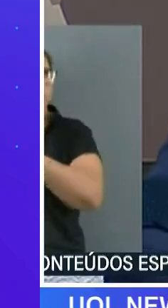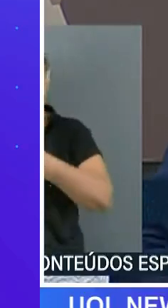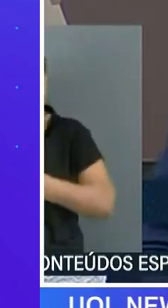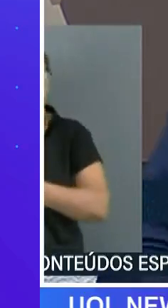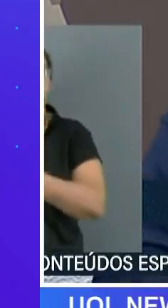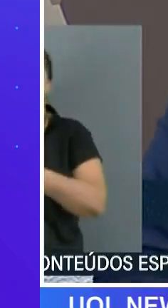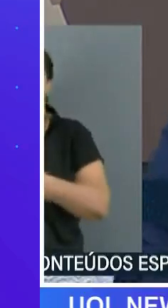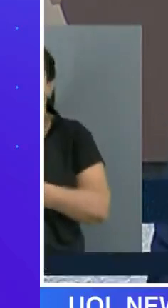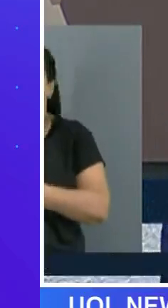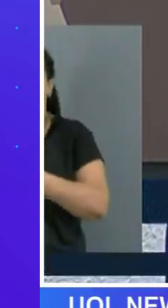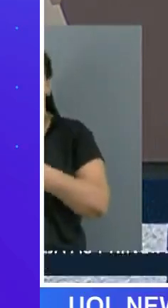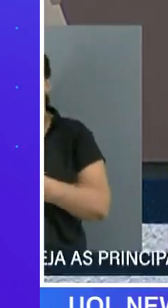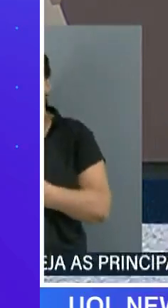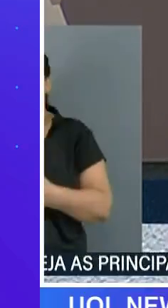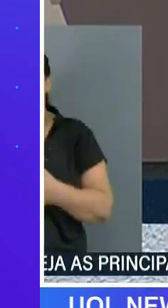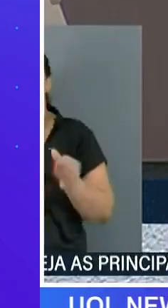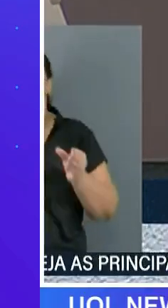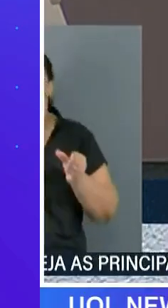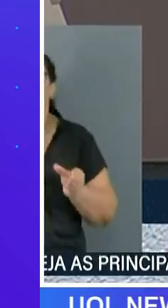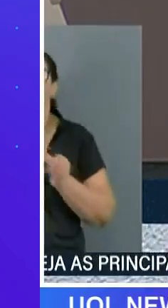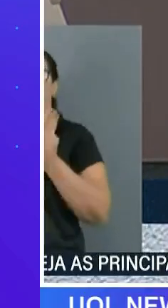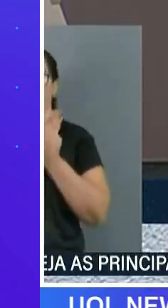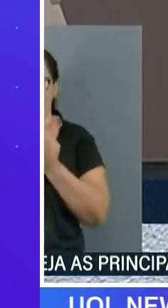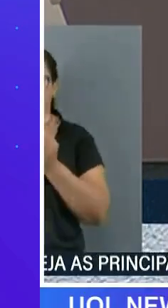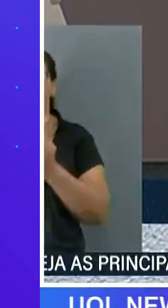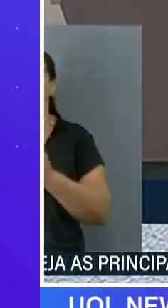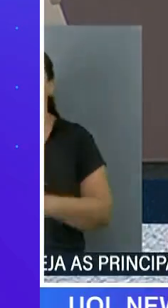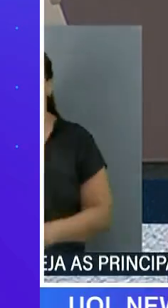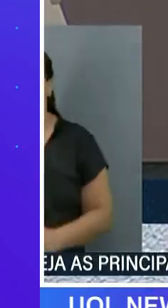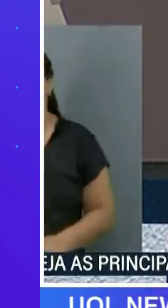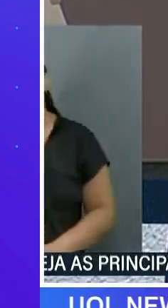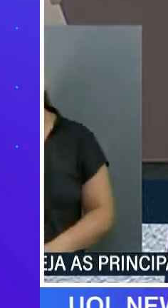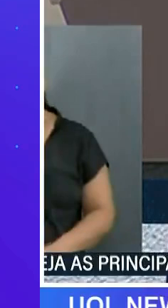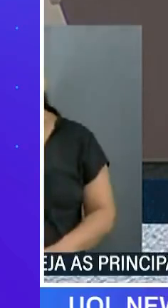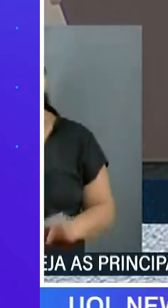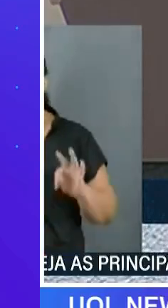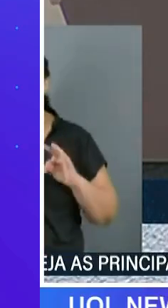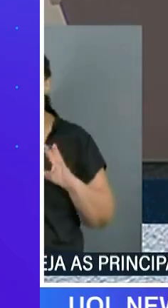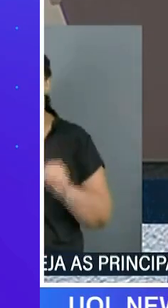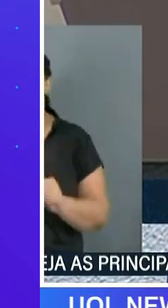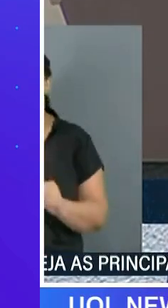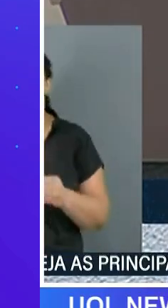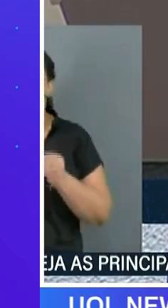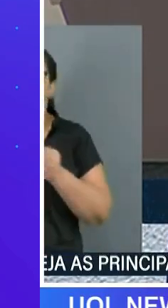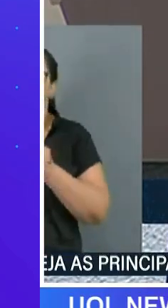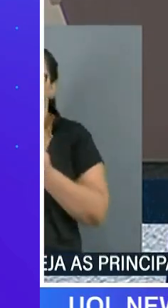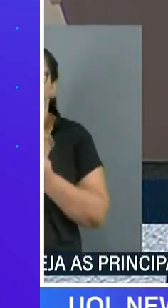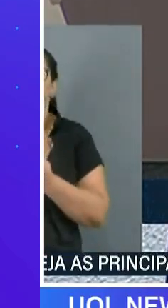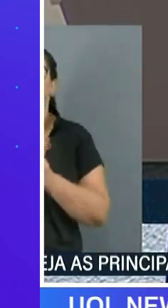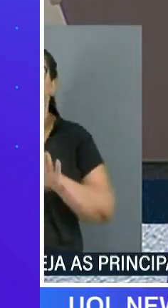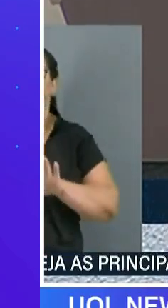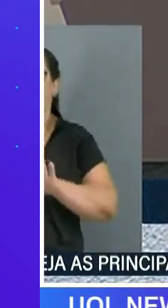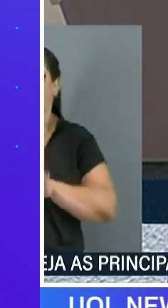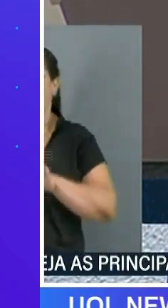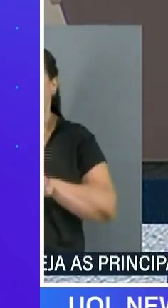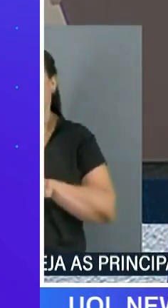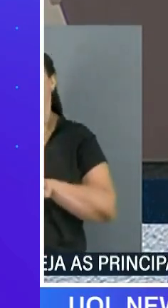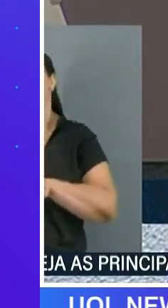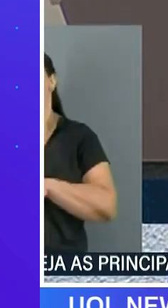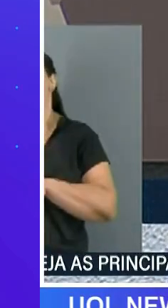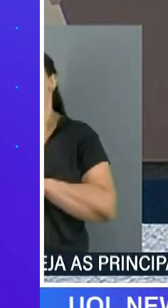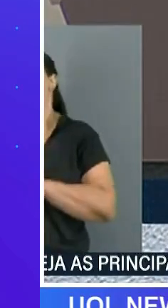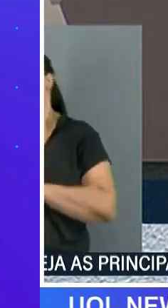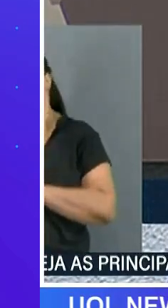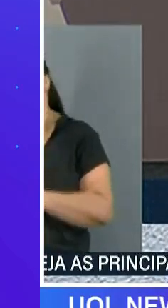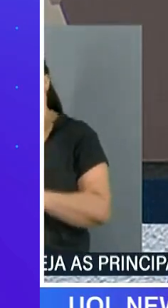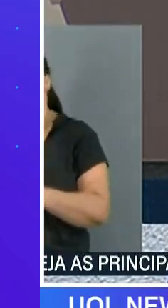Senado que que acontece no início o GoNet chegou e foi logo desfilando o currículo dele como se ele tivesse mesmo